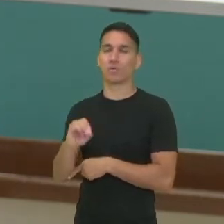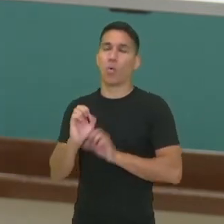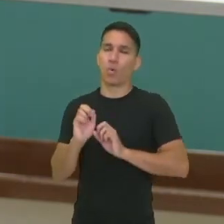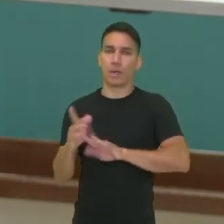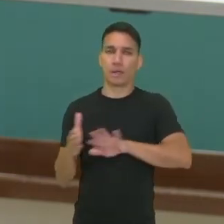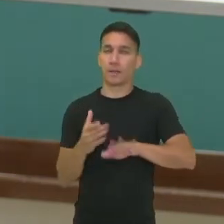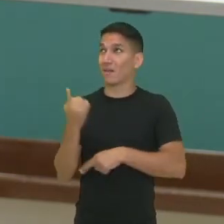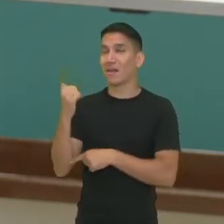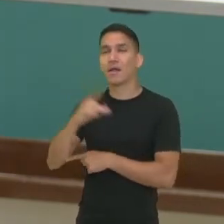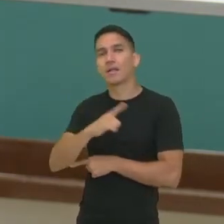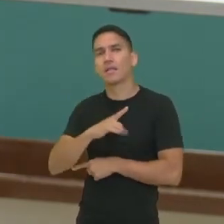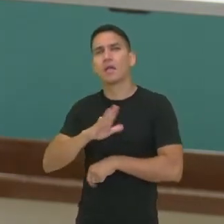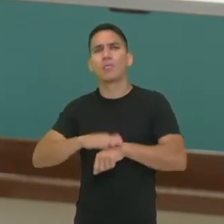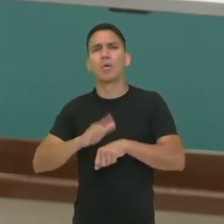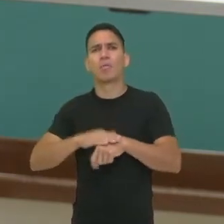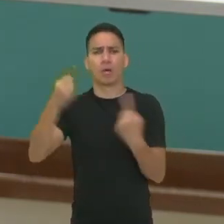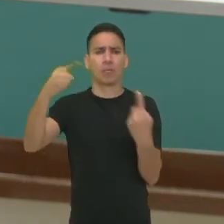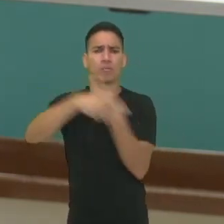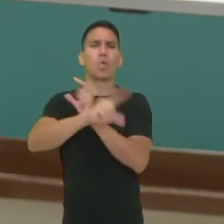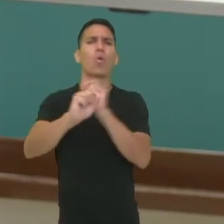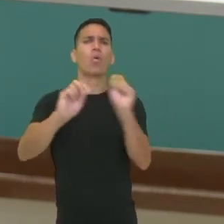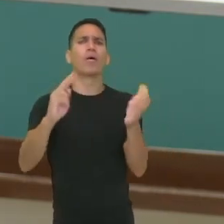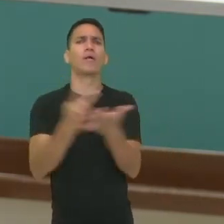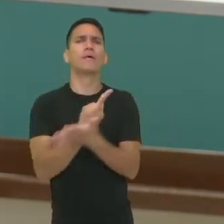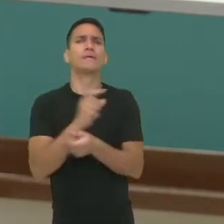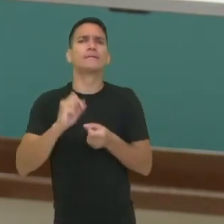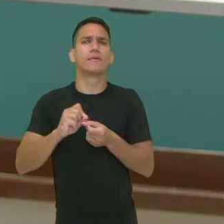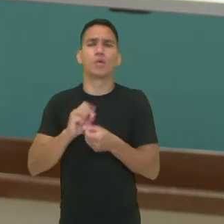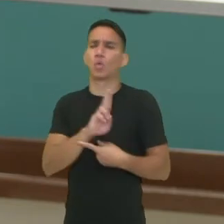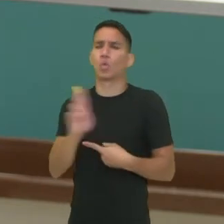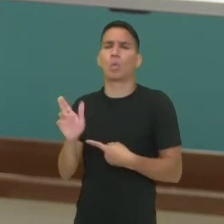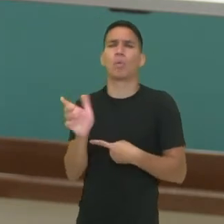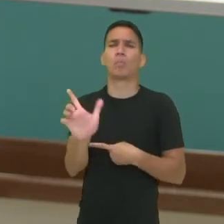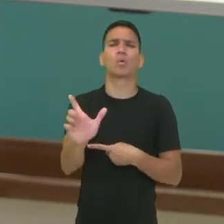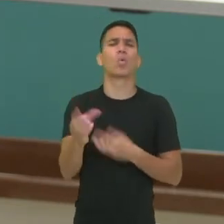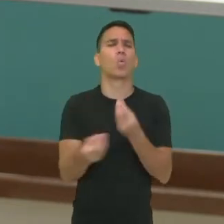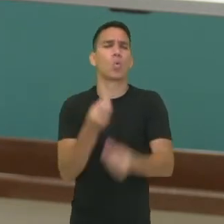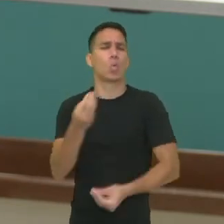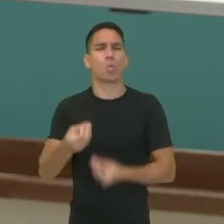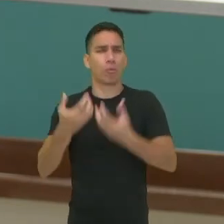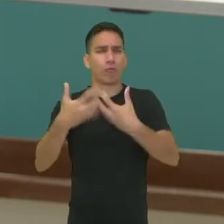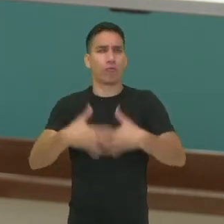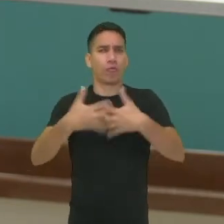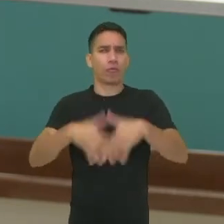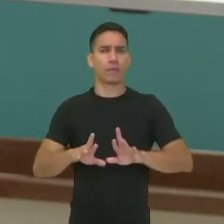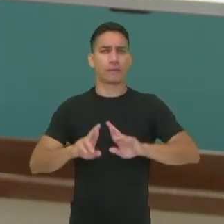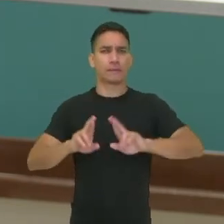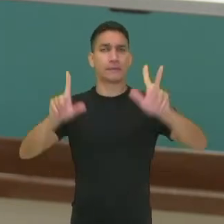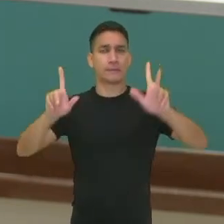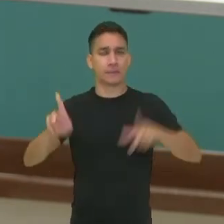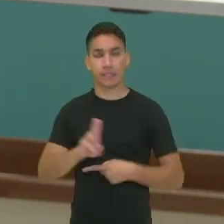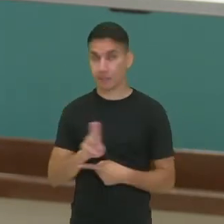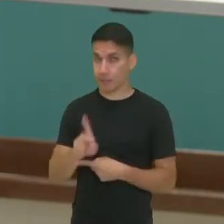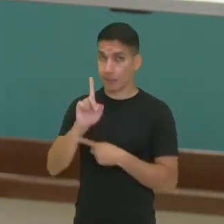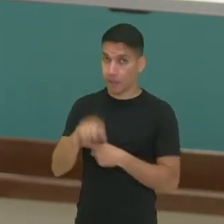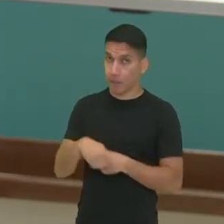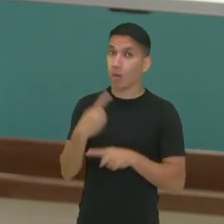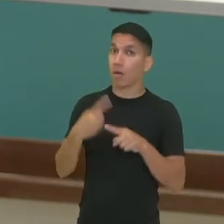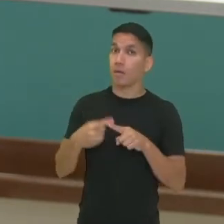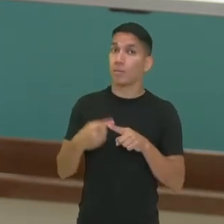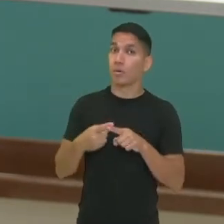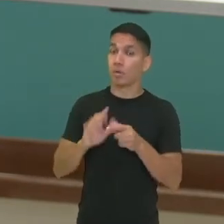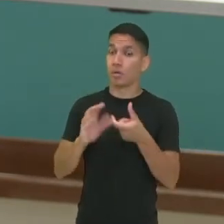professor, quando estão transpassados, professor, nesse caso, o que vai diferenciar é o